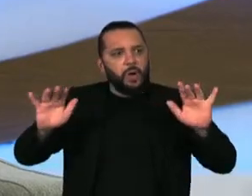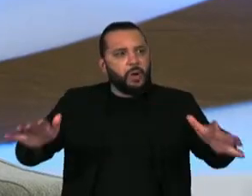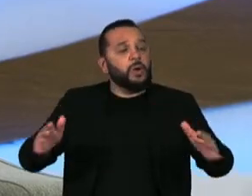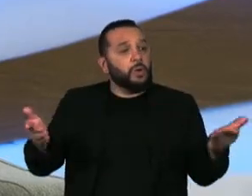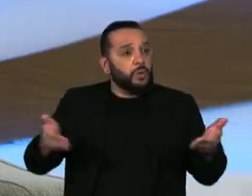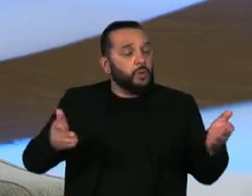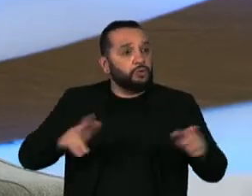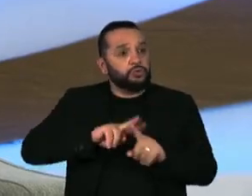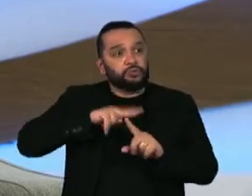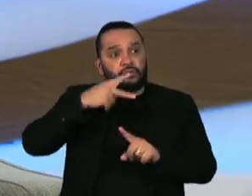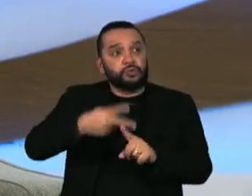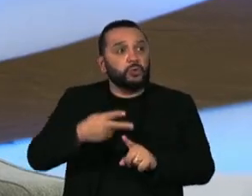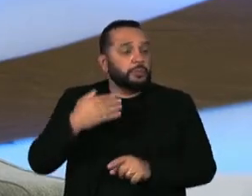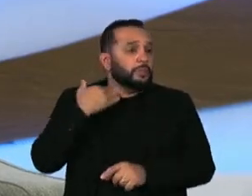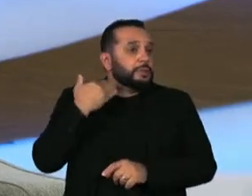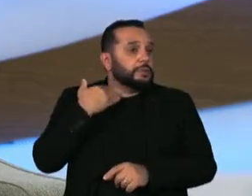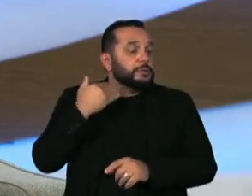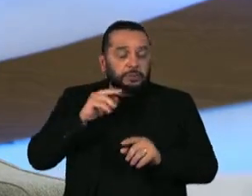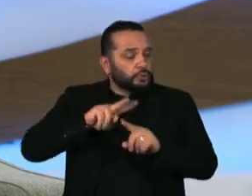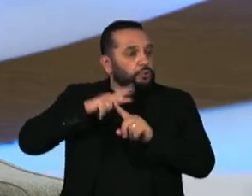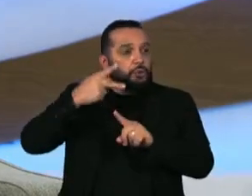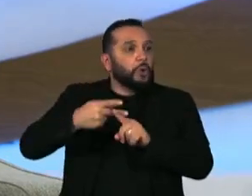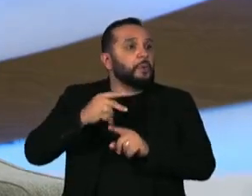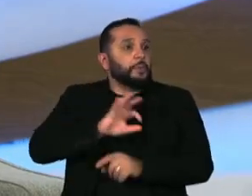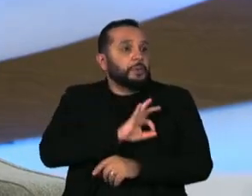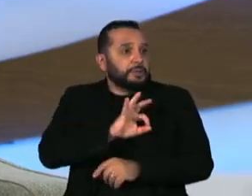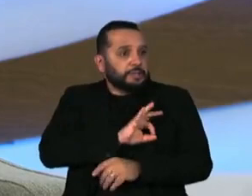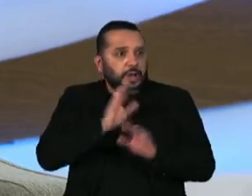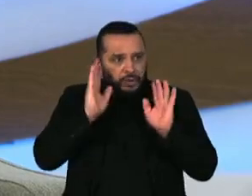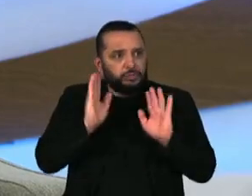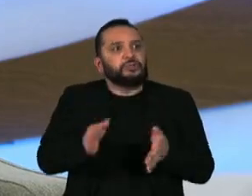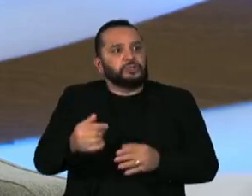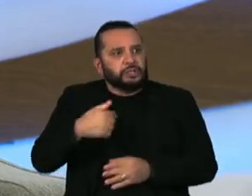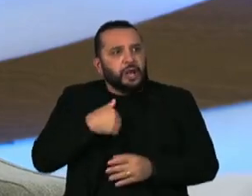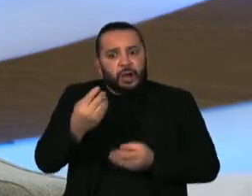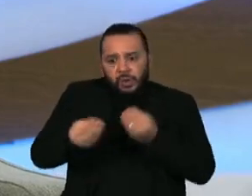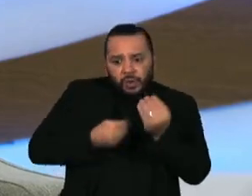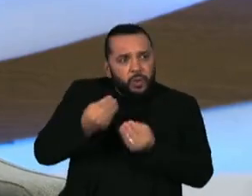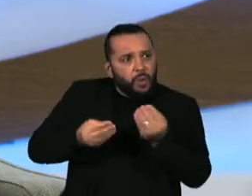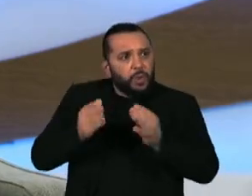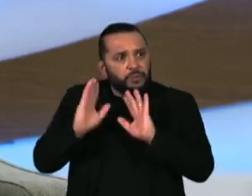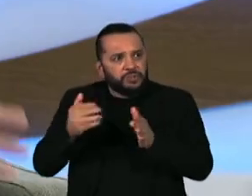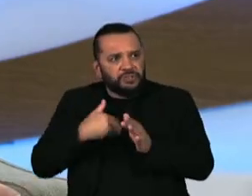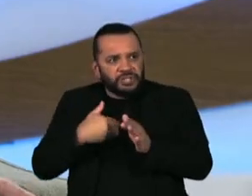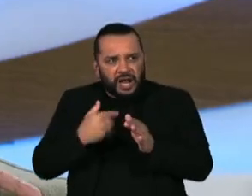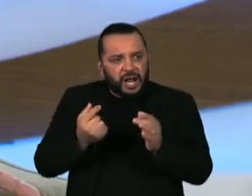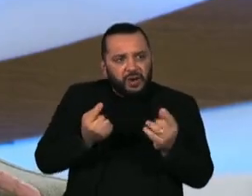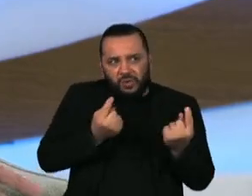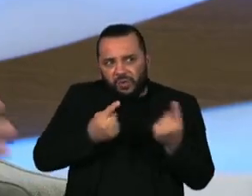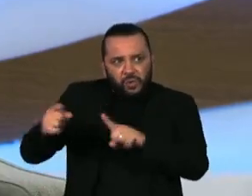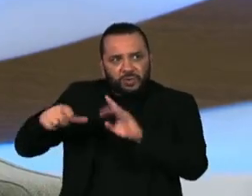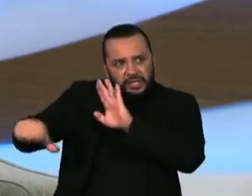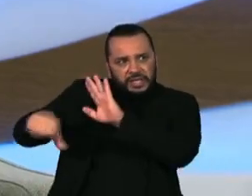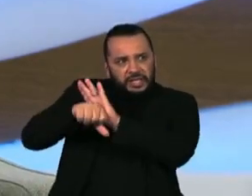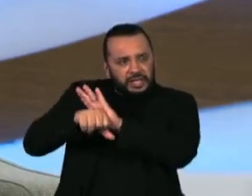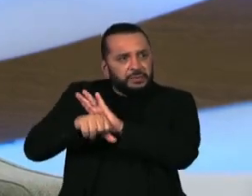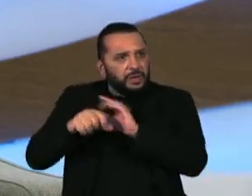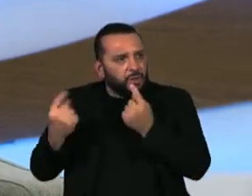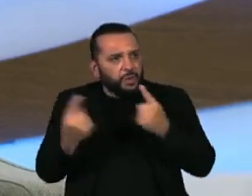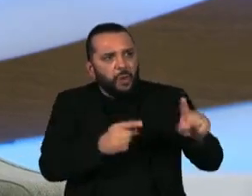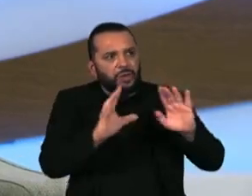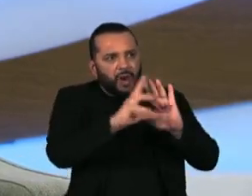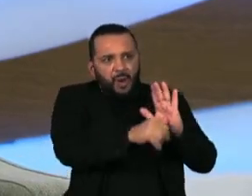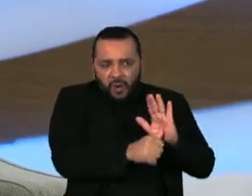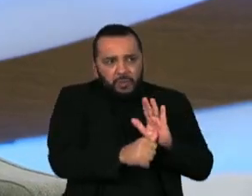número de policiais fazendo as rondas ostensivas e um combate muito duro à criminalidade, seja crimes contra a vida, seja